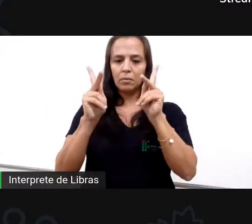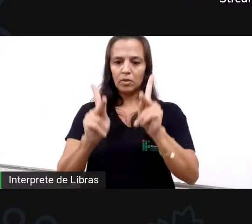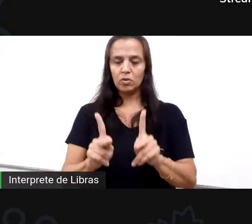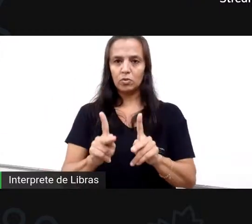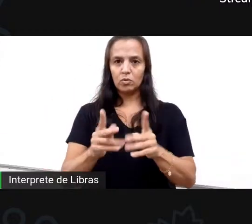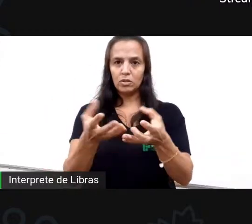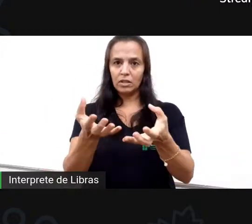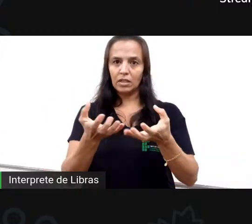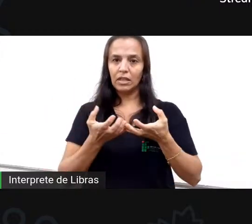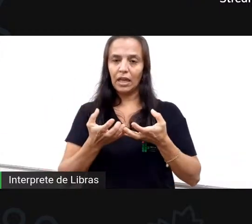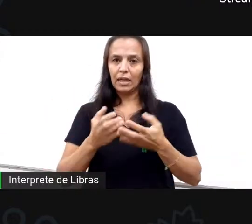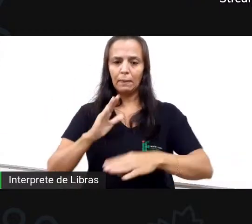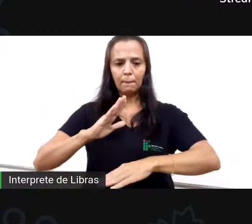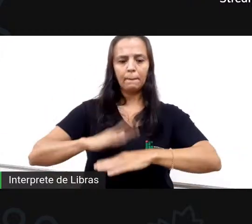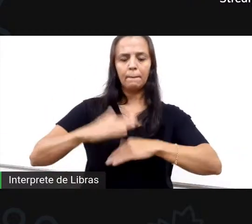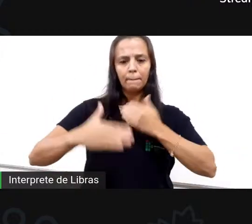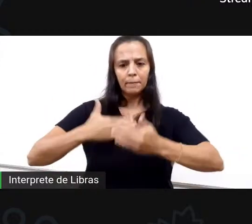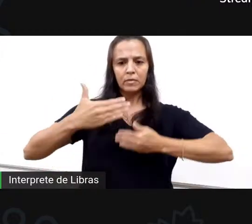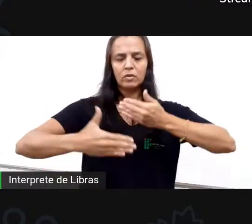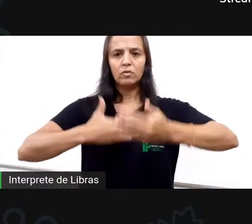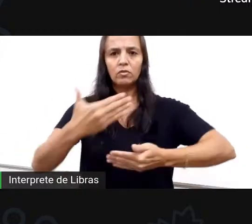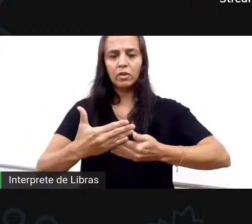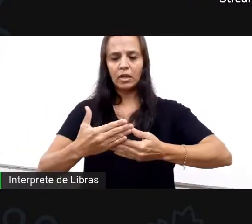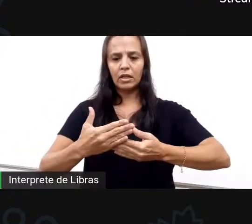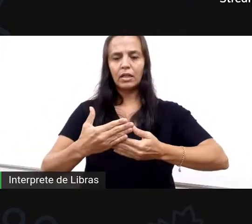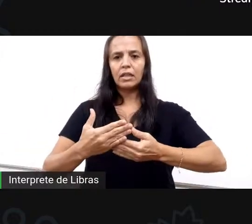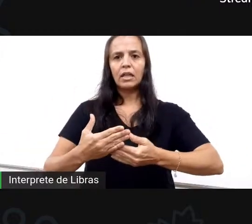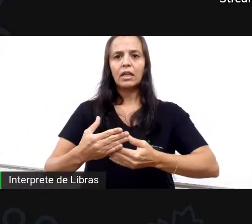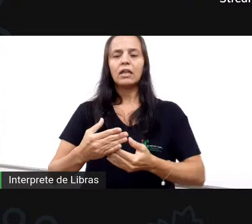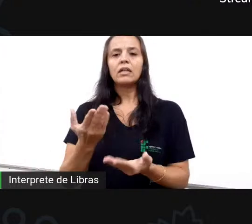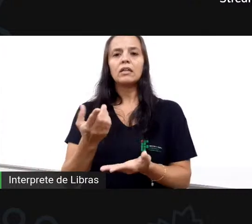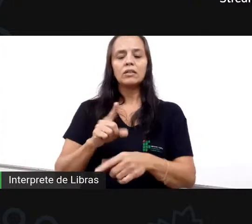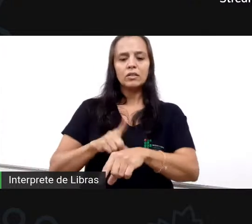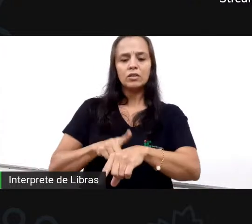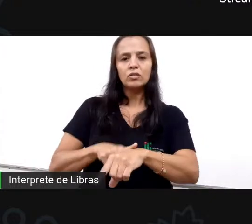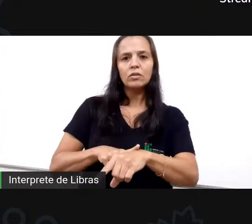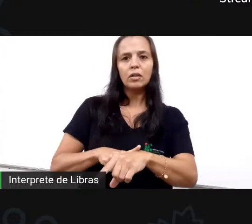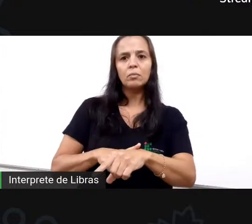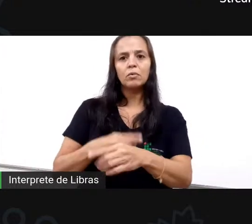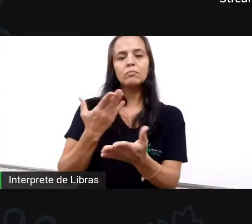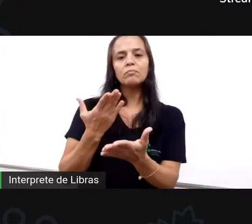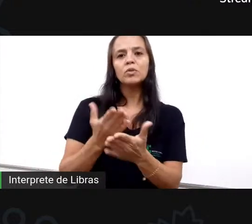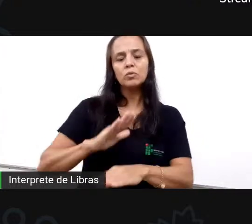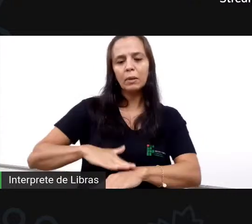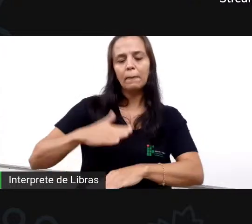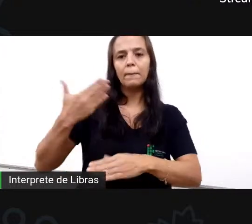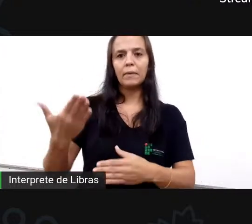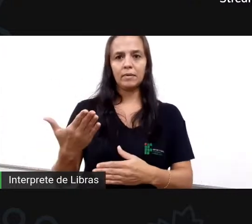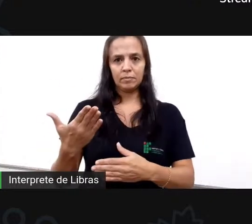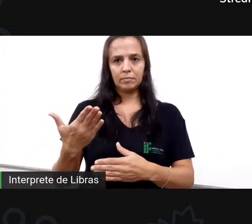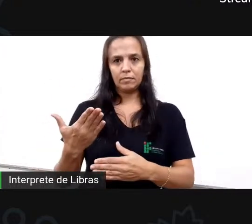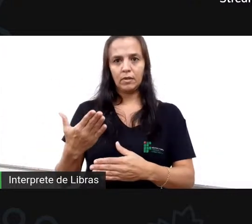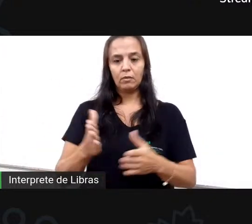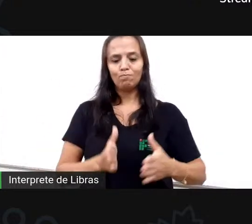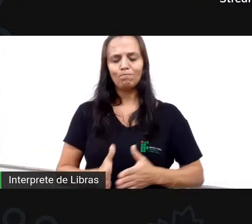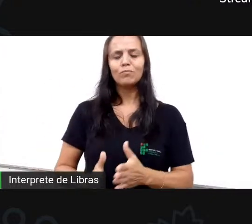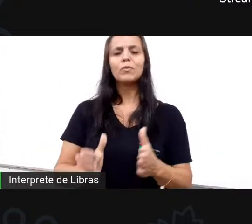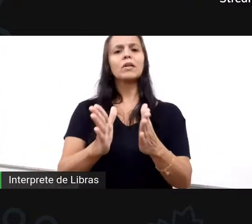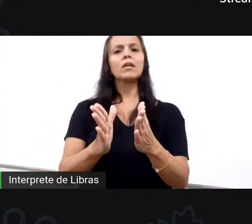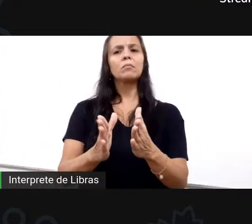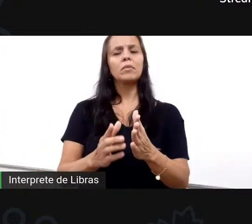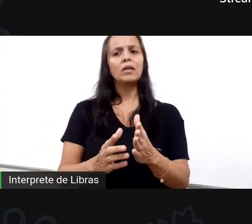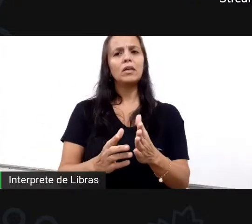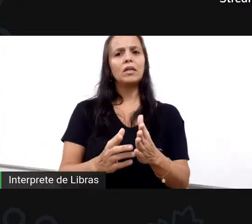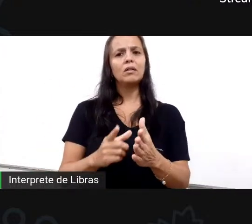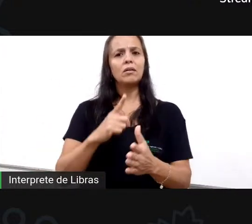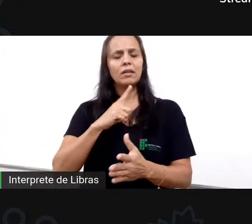se aprimorarem e dedicarem seu tempo aos estudos. Foi um caminho que apresentou